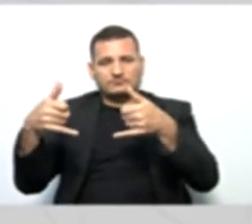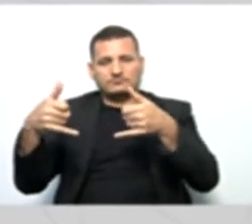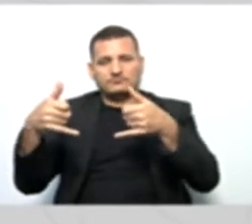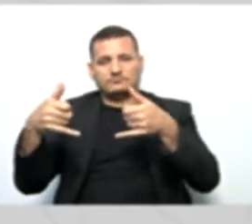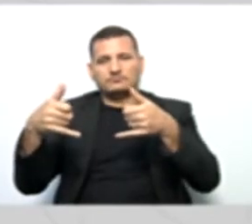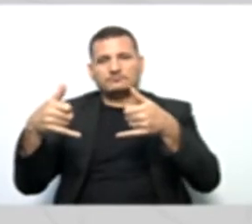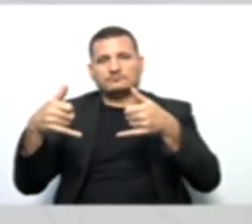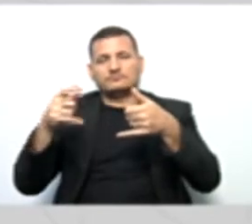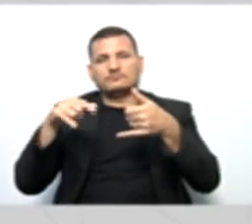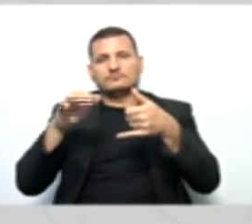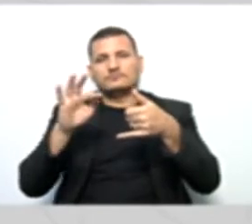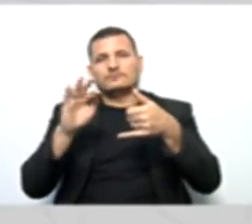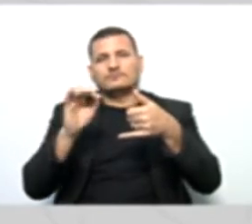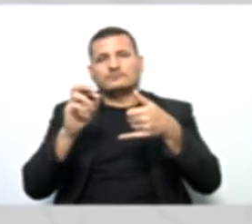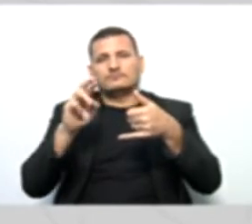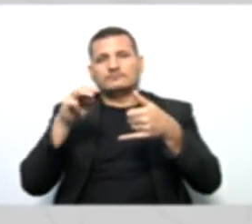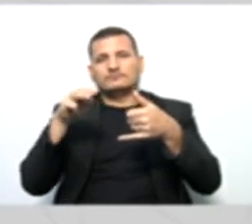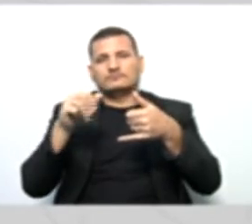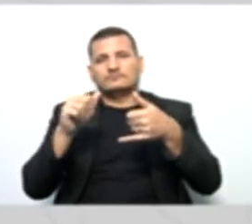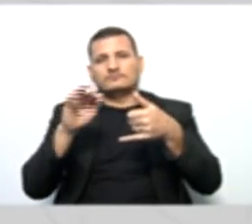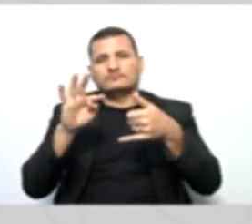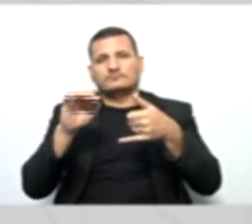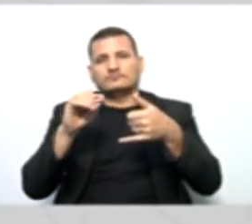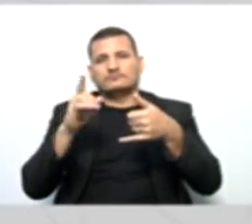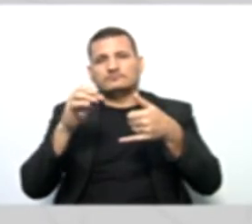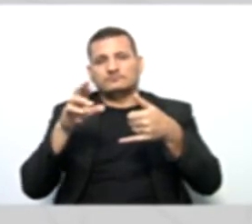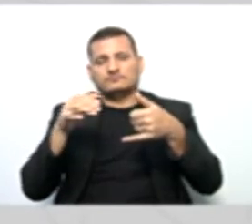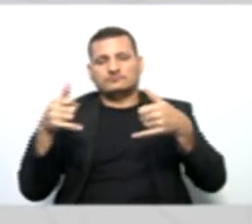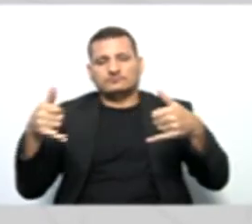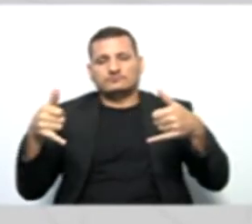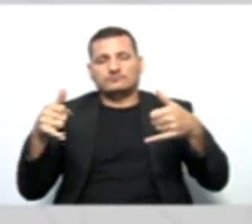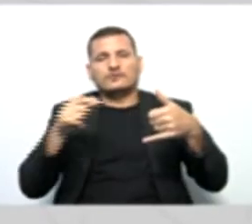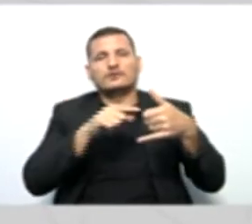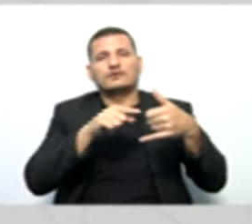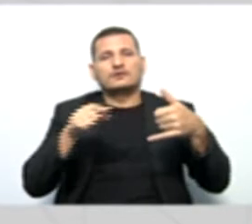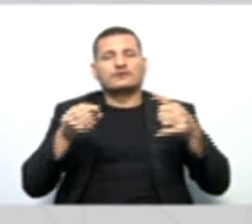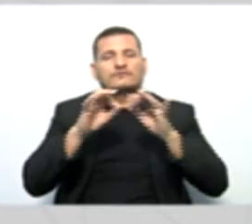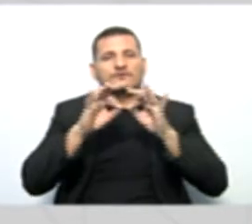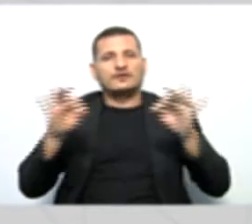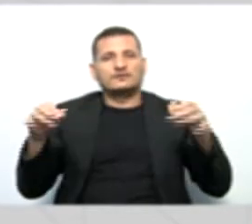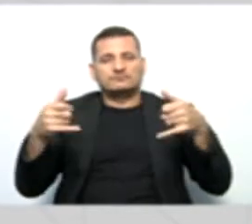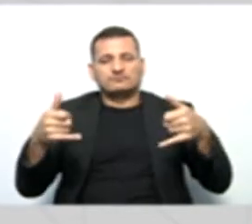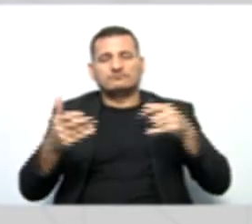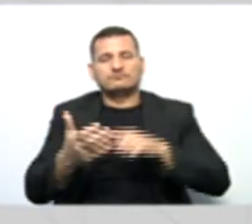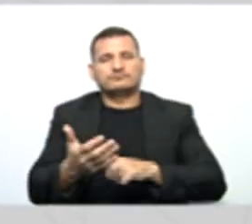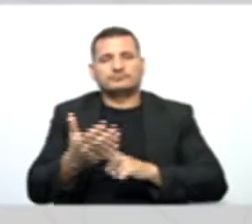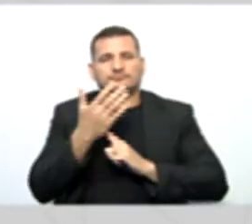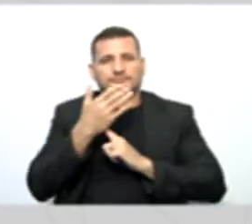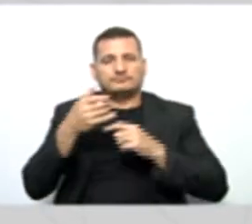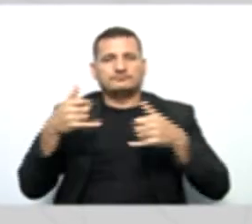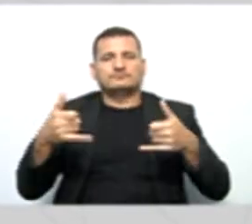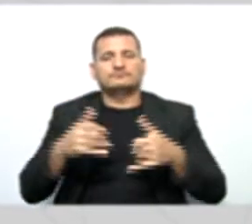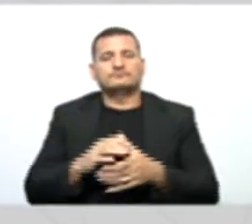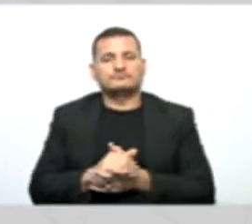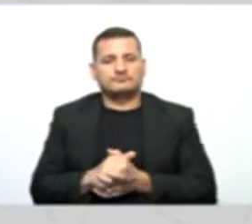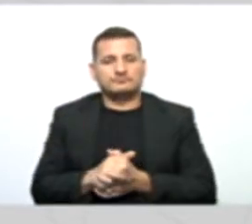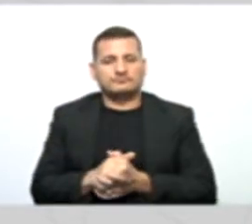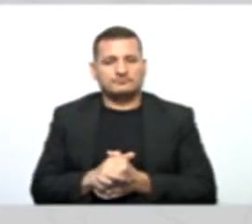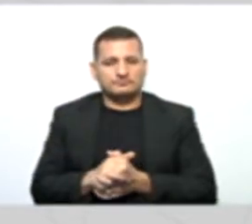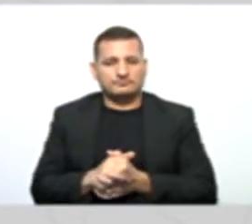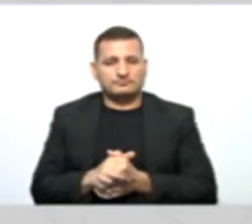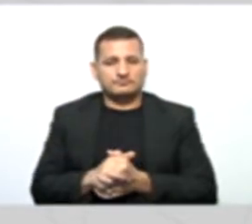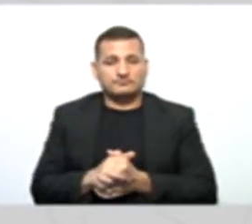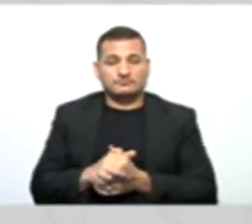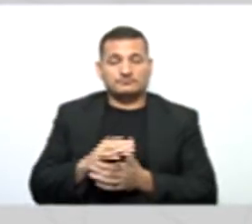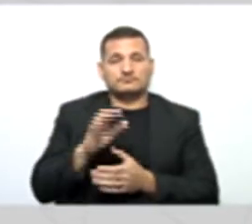nossos formatadores. É nele que vai aparecer as informações que nós queremos mostrar. No ponto format do final,